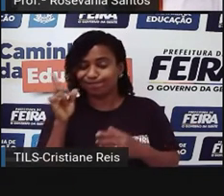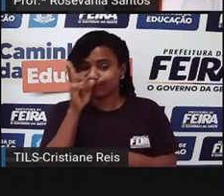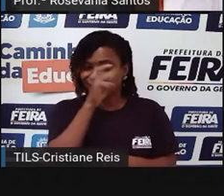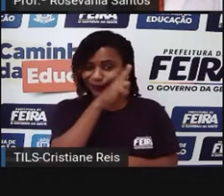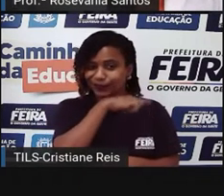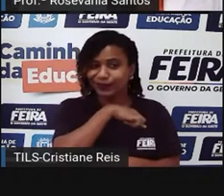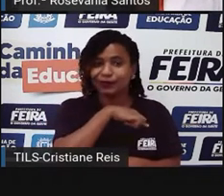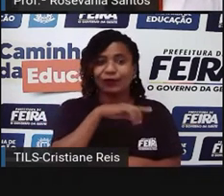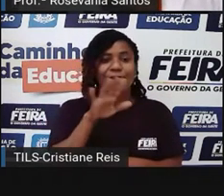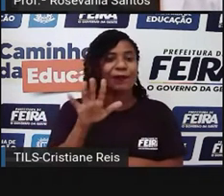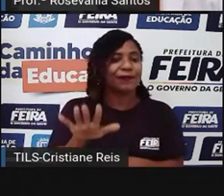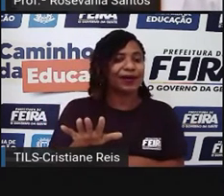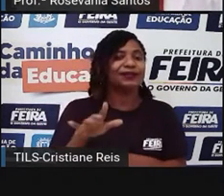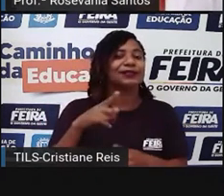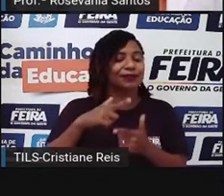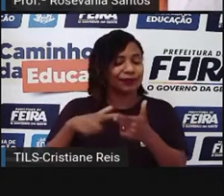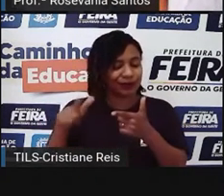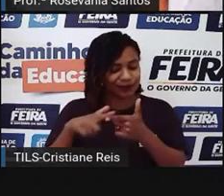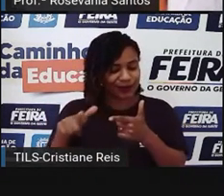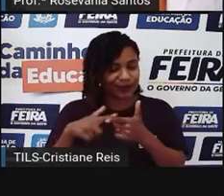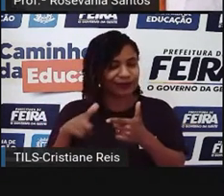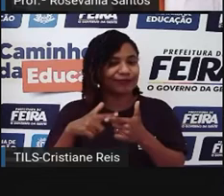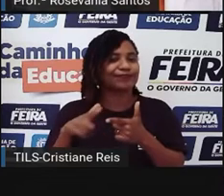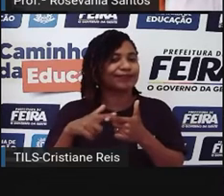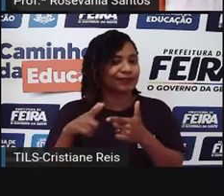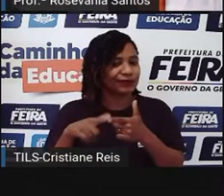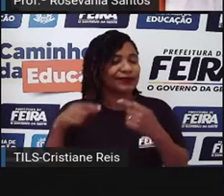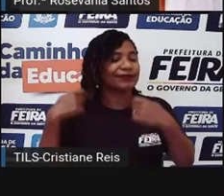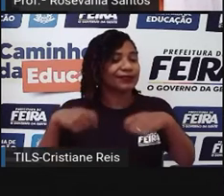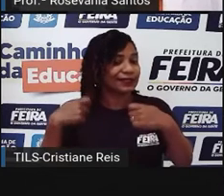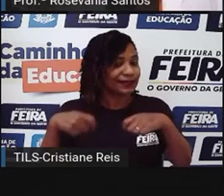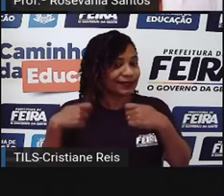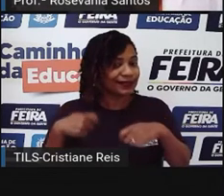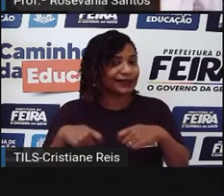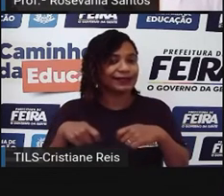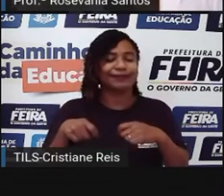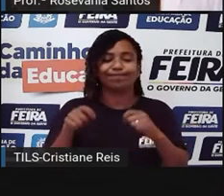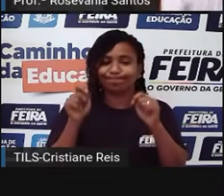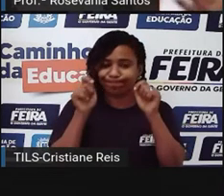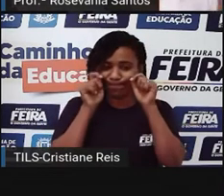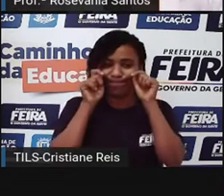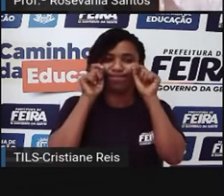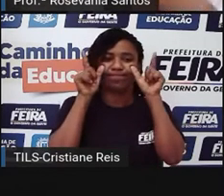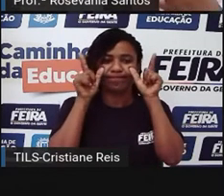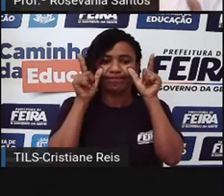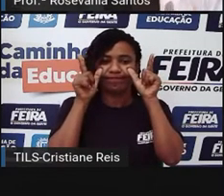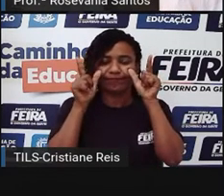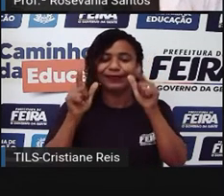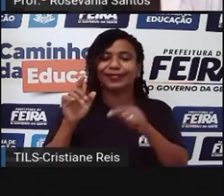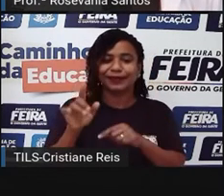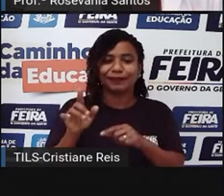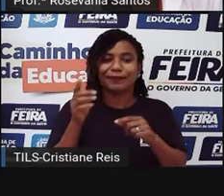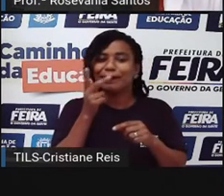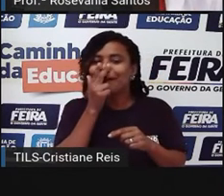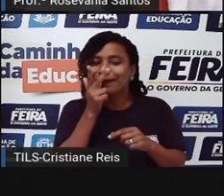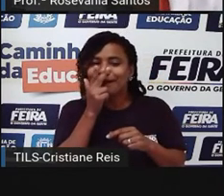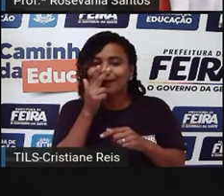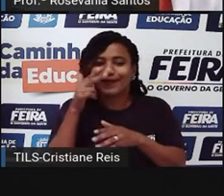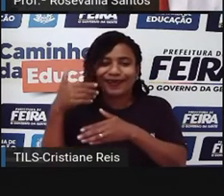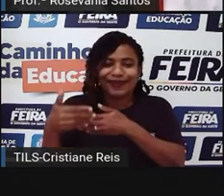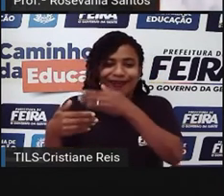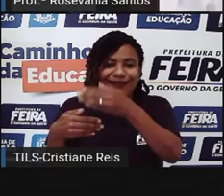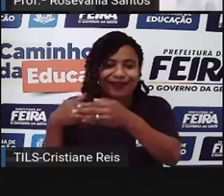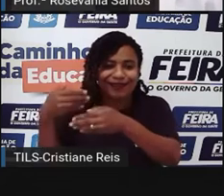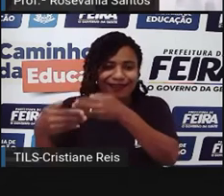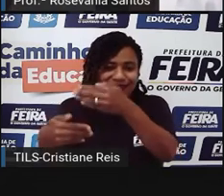são bastante específicos e alguns antigos que a gente vai protelando para gerações futuras,